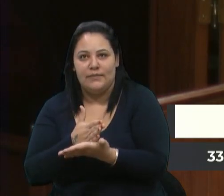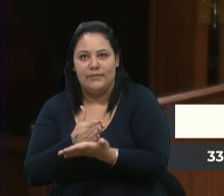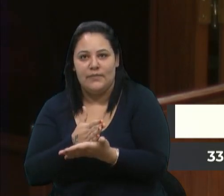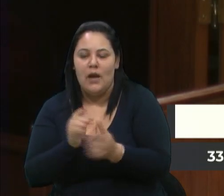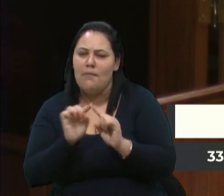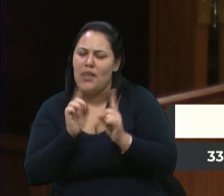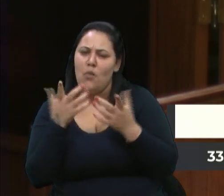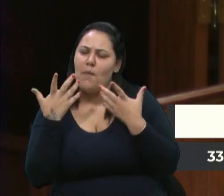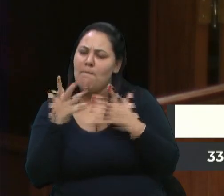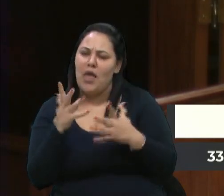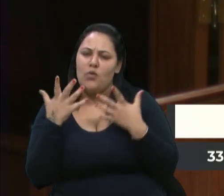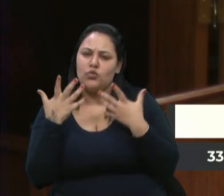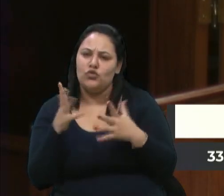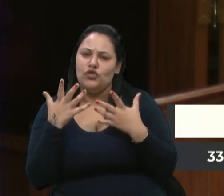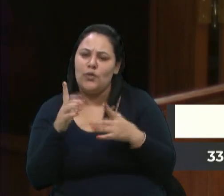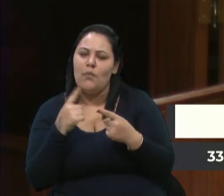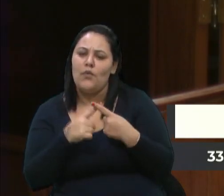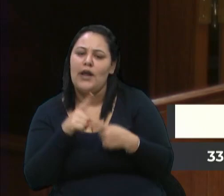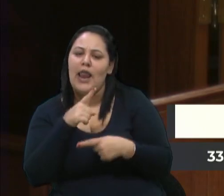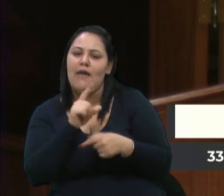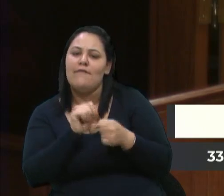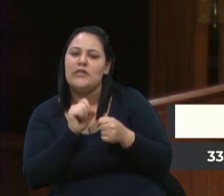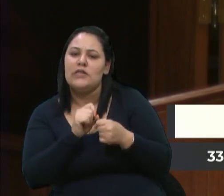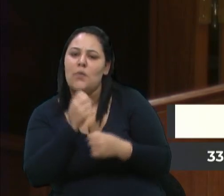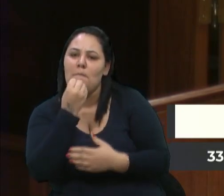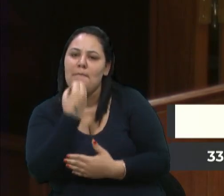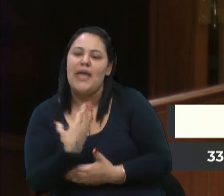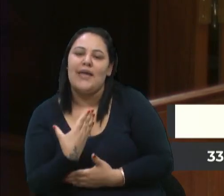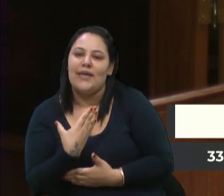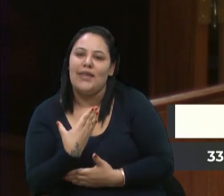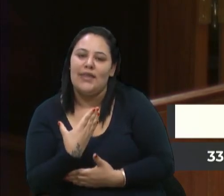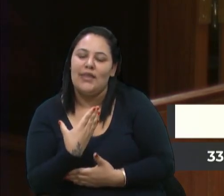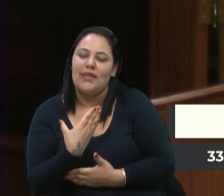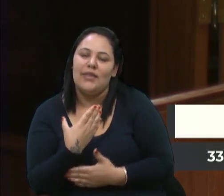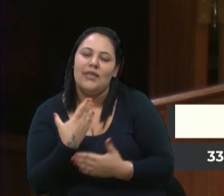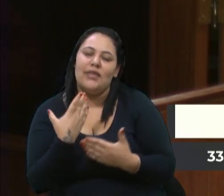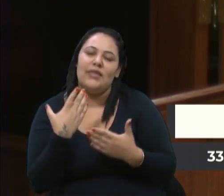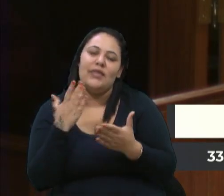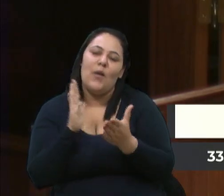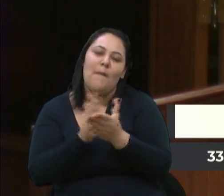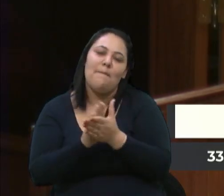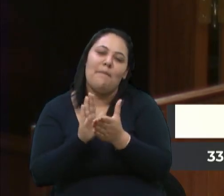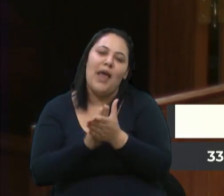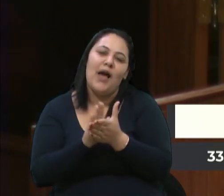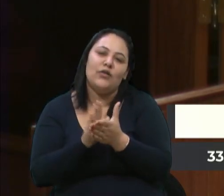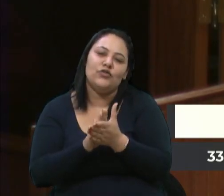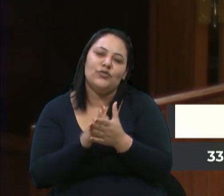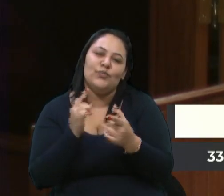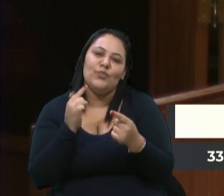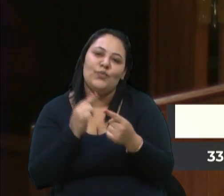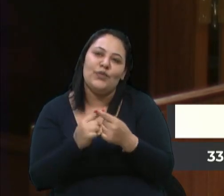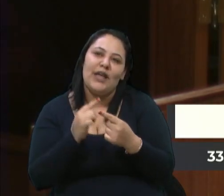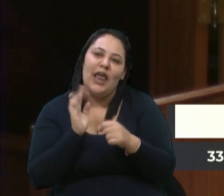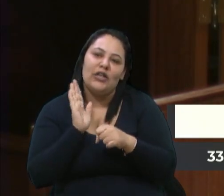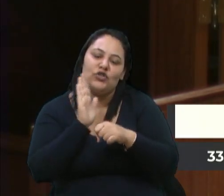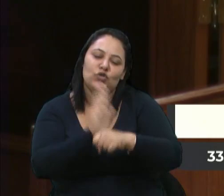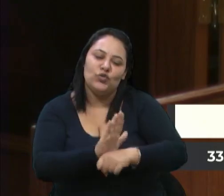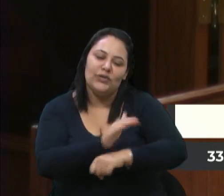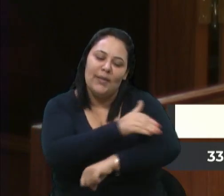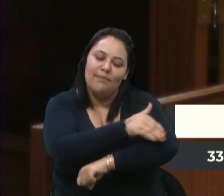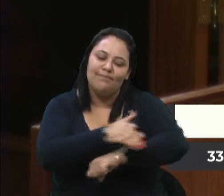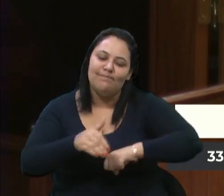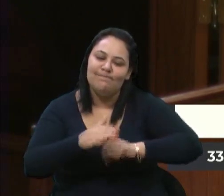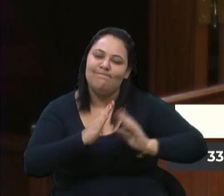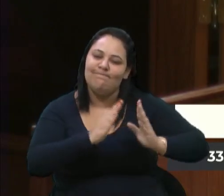ela está fazendo o bem. Não aplaude ela porque ela está colocando moradores em situação de